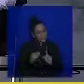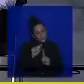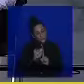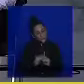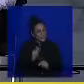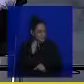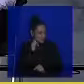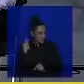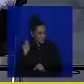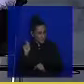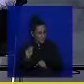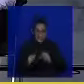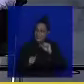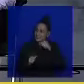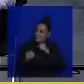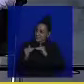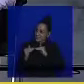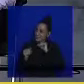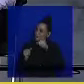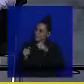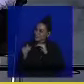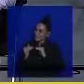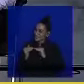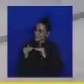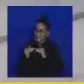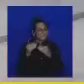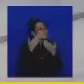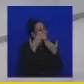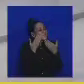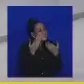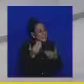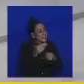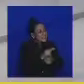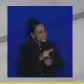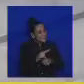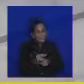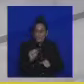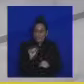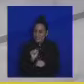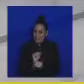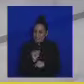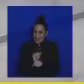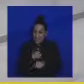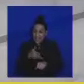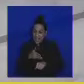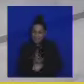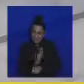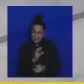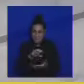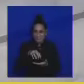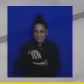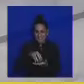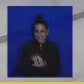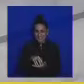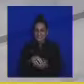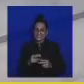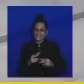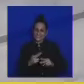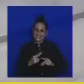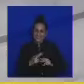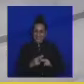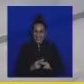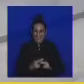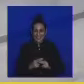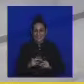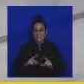ao mês de abril? Sim, confirmo. Sim, confirmo. Muito obrigado, senhoras auditoras. Vamos aguardar então a validação da